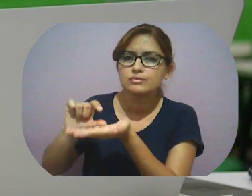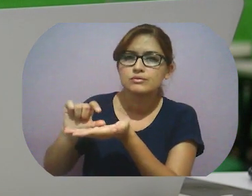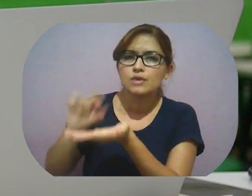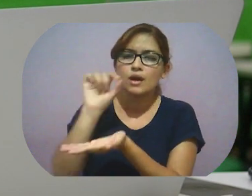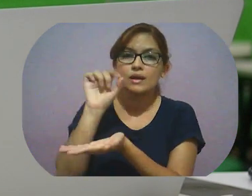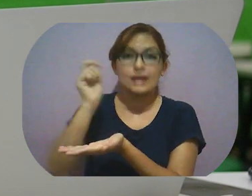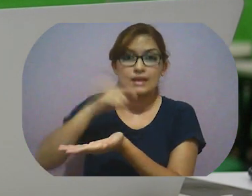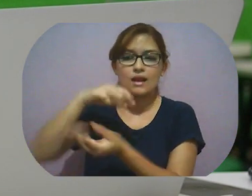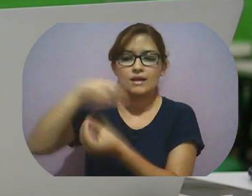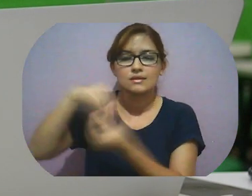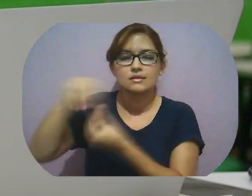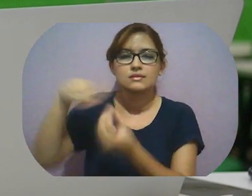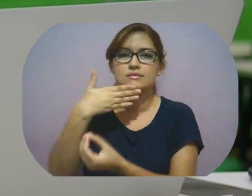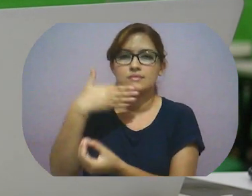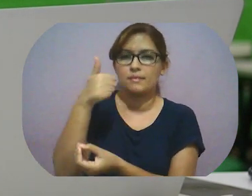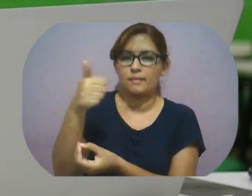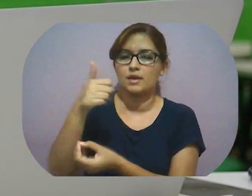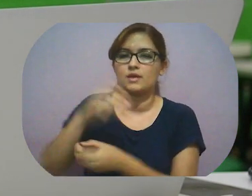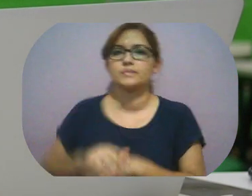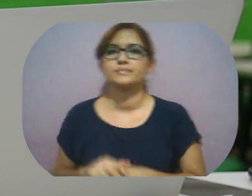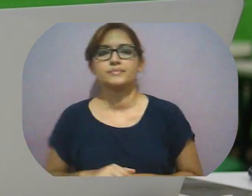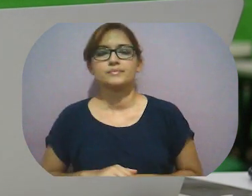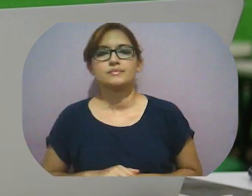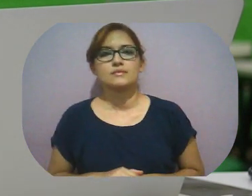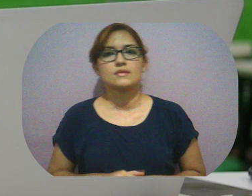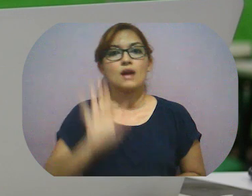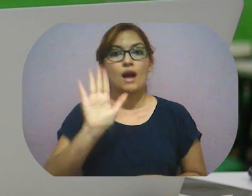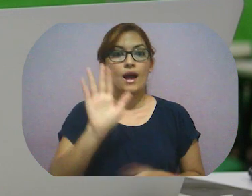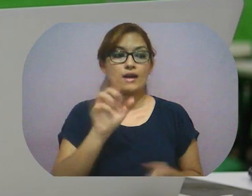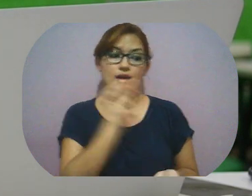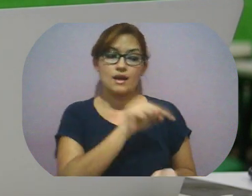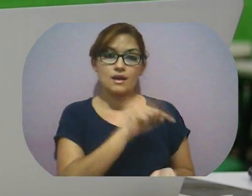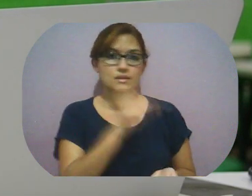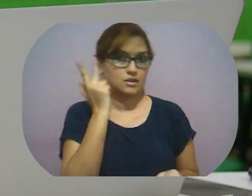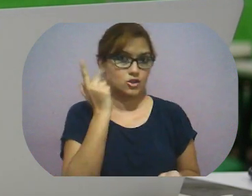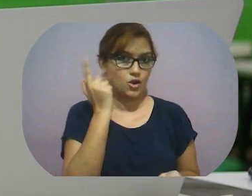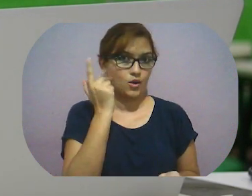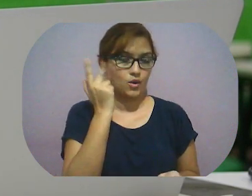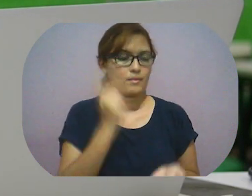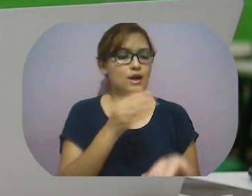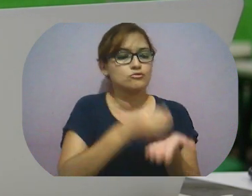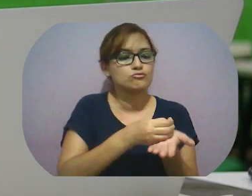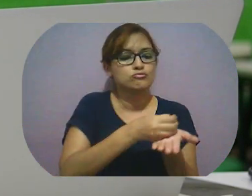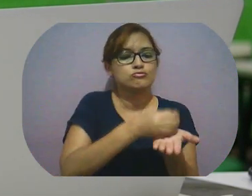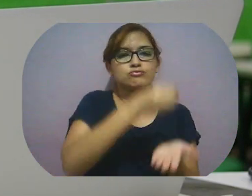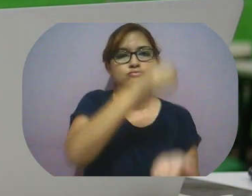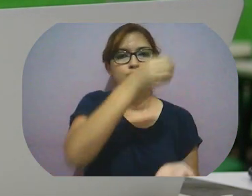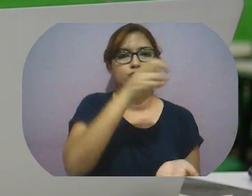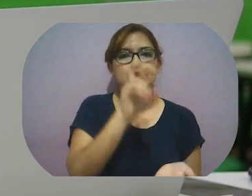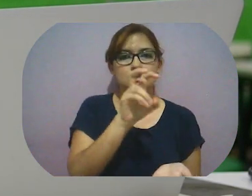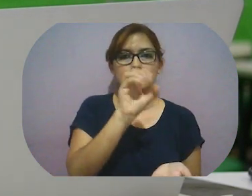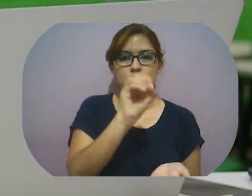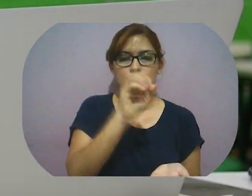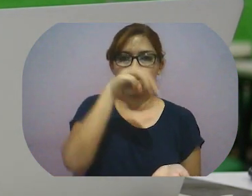vai ajudar melhor a solubilizar a água sanitária, né? Então coloquei um pouquinho de água